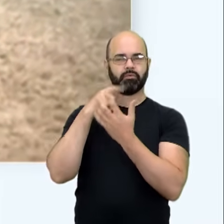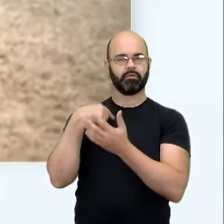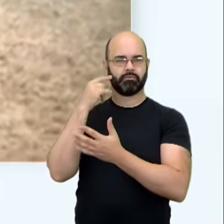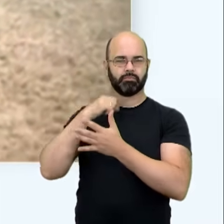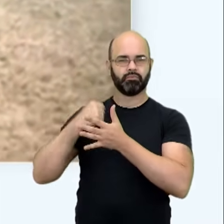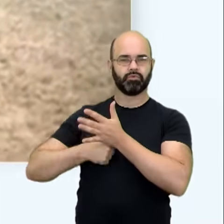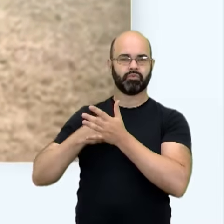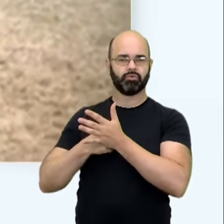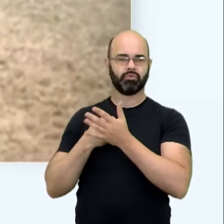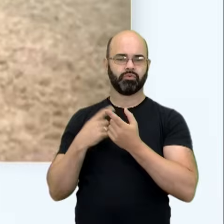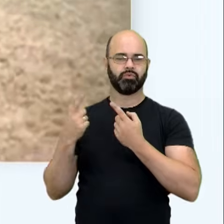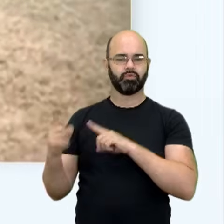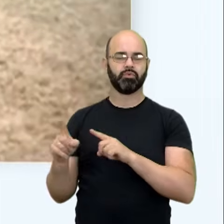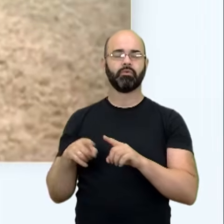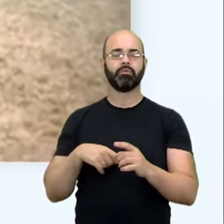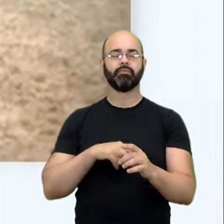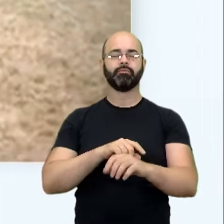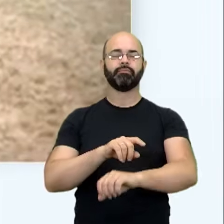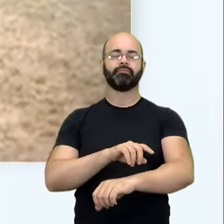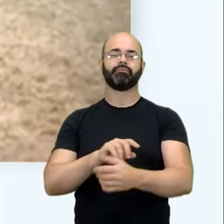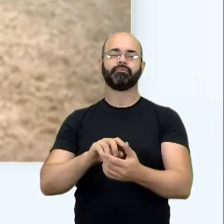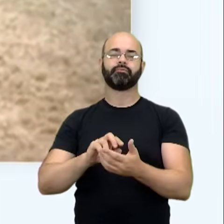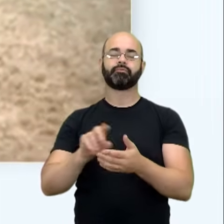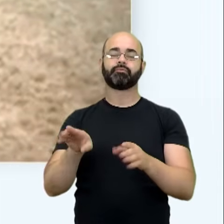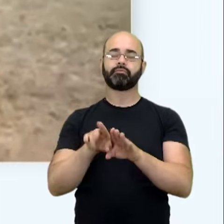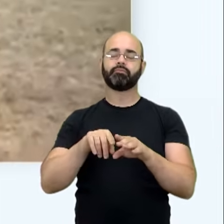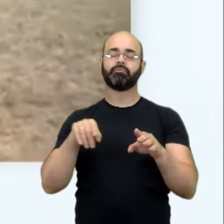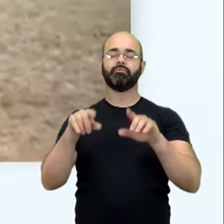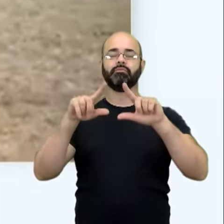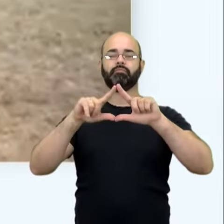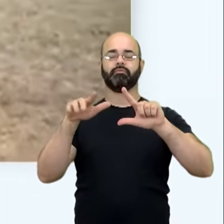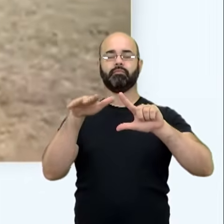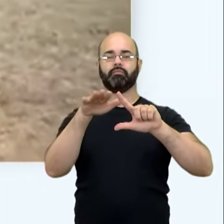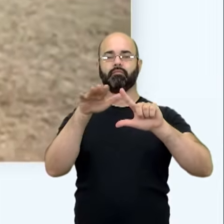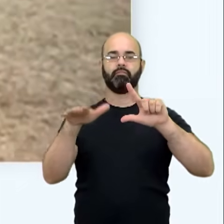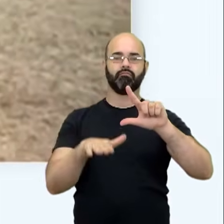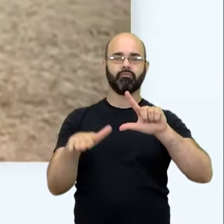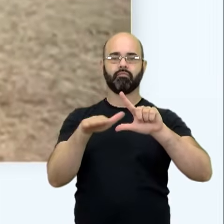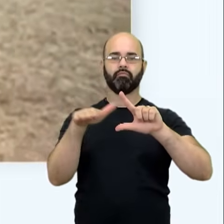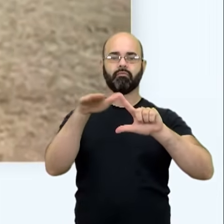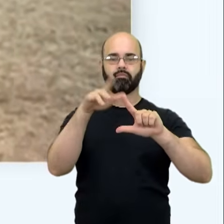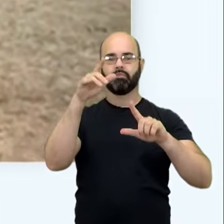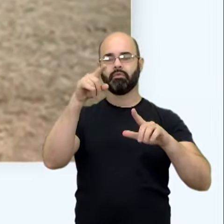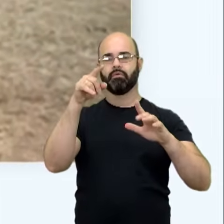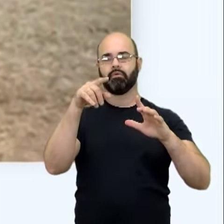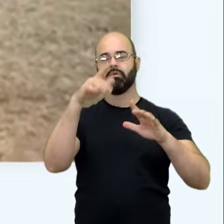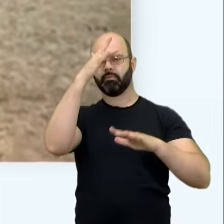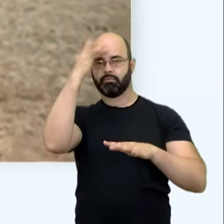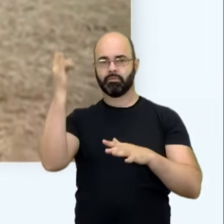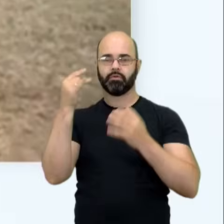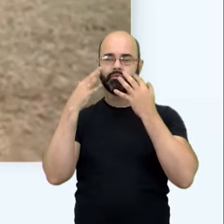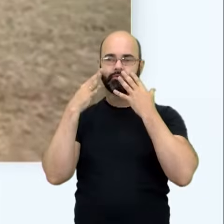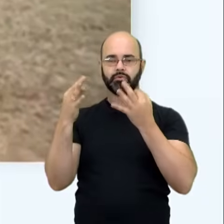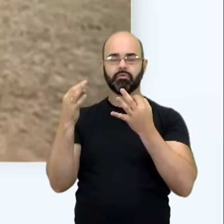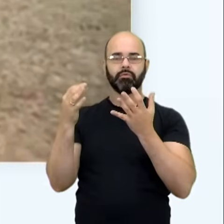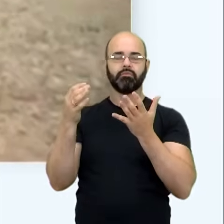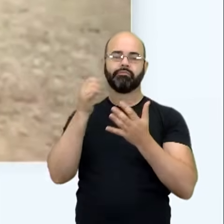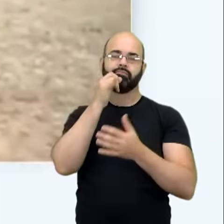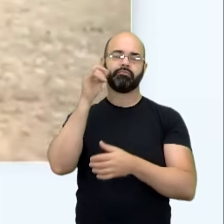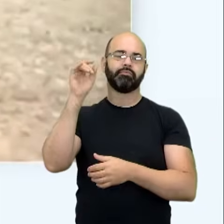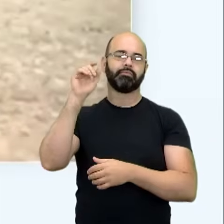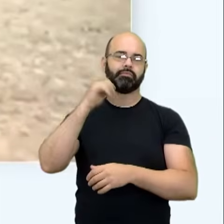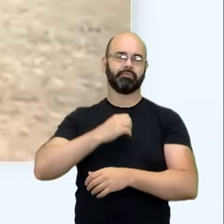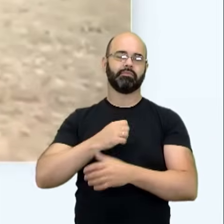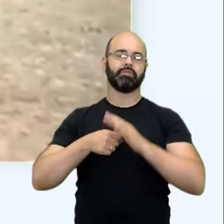racismo, injúria racial, diferença, preconceito e desigualdade social. A data faz referência à morte de uma liderança para o movimento